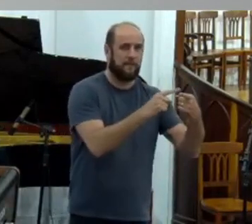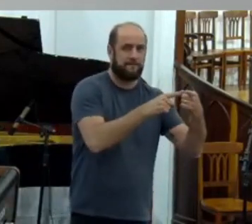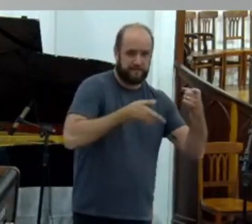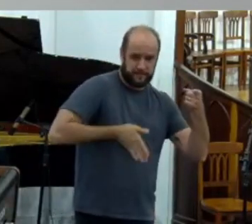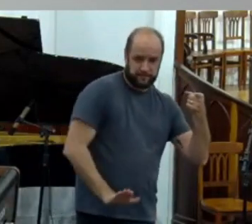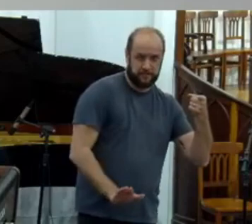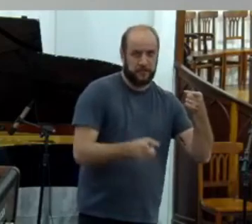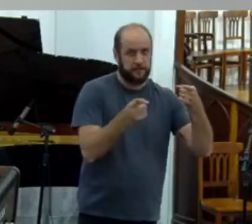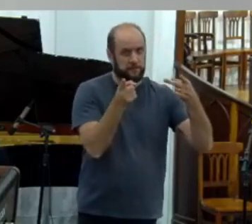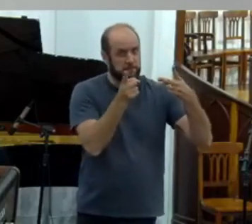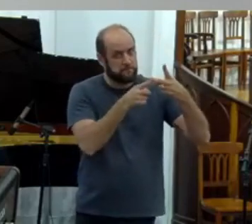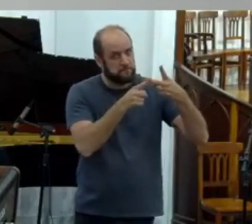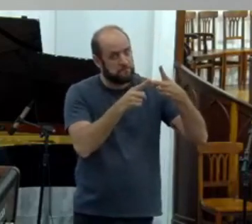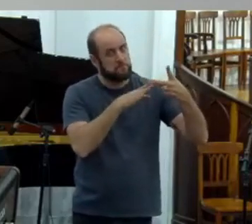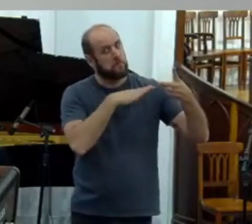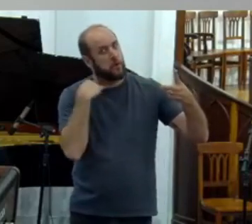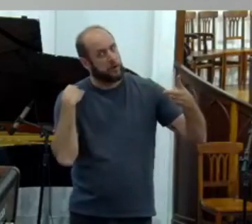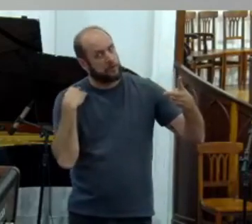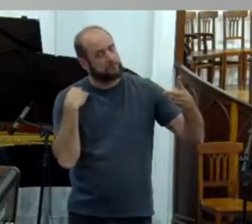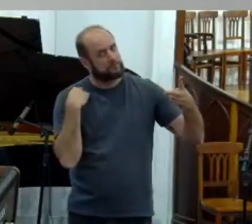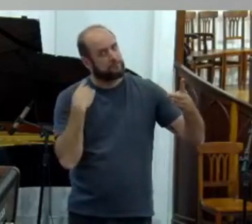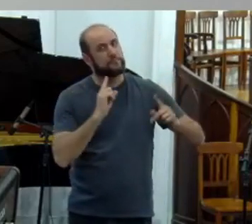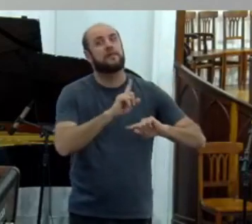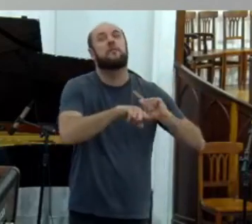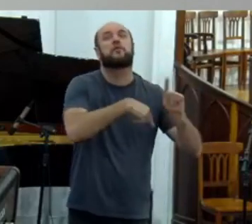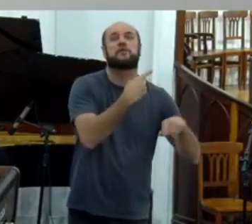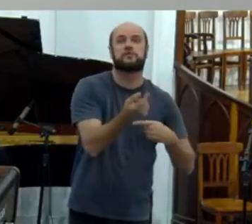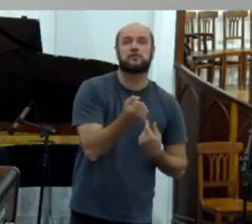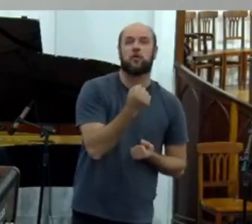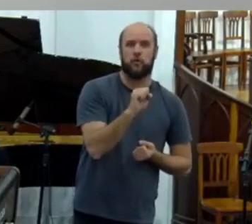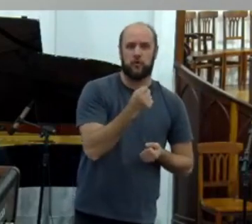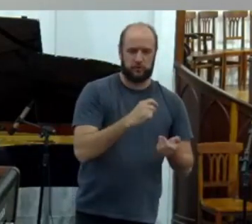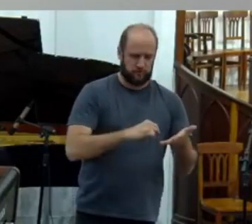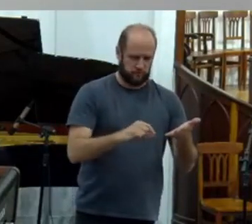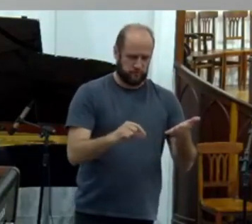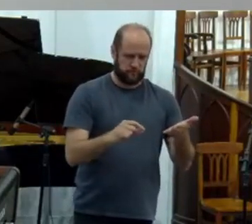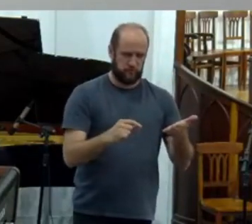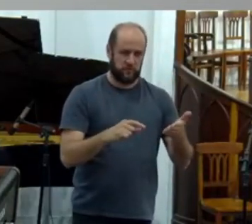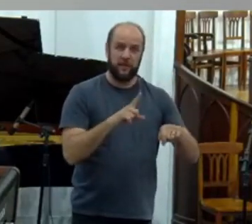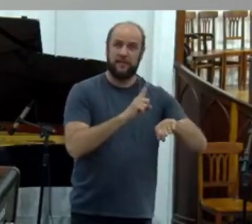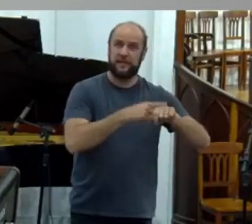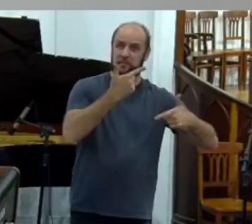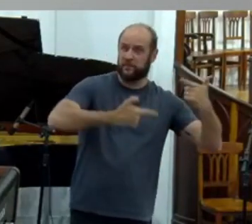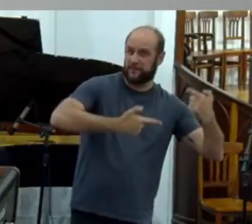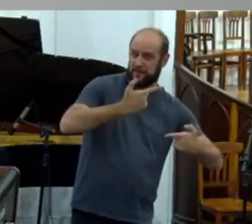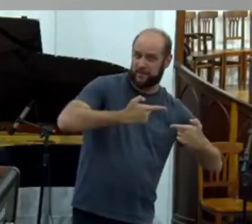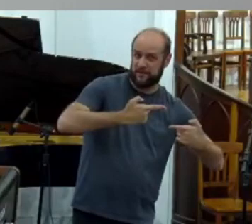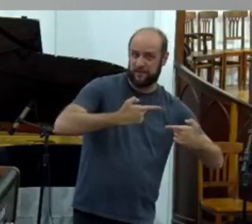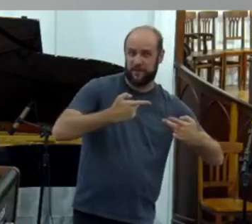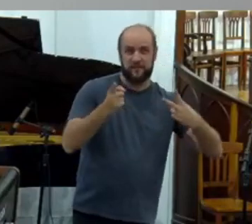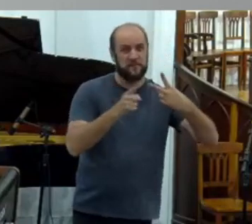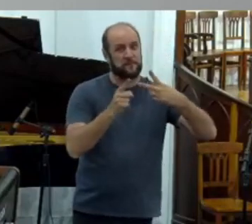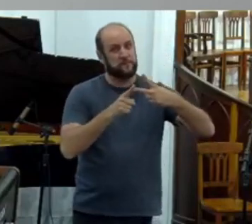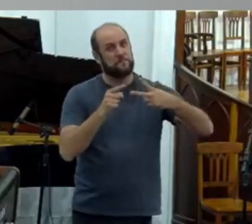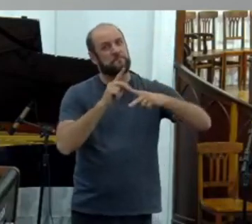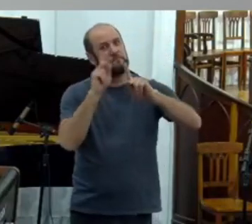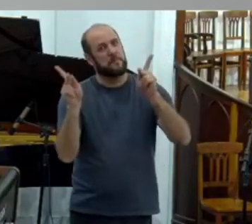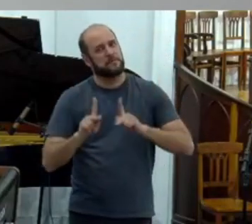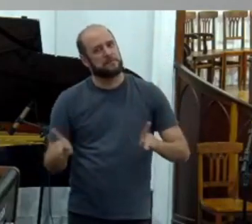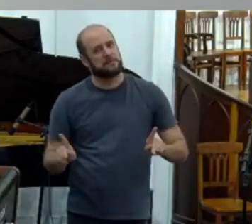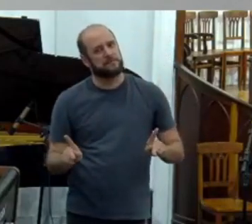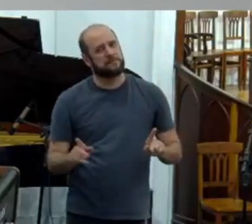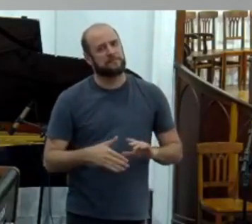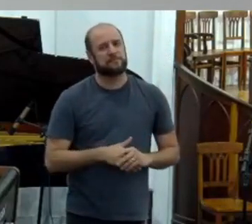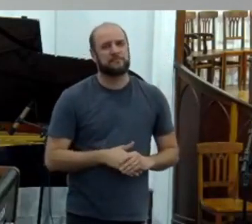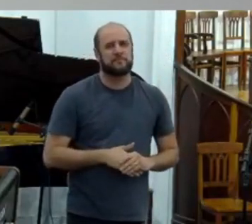nascer e tempo de morrer. Depois vai lá para o versículo 8 já, há tempo de guerra e tempo de paz. E todos que estão no meio